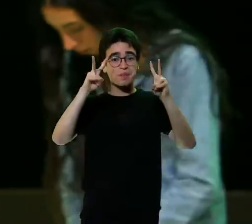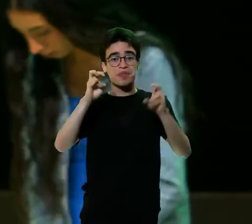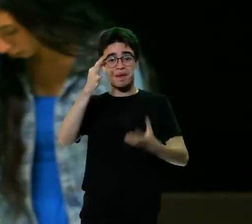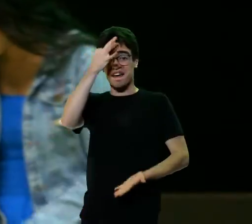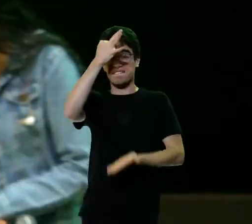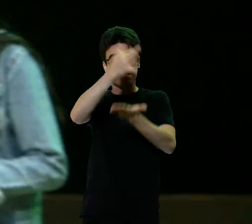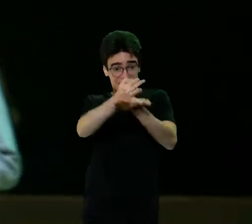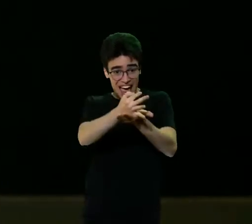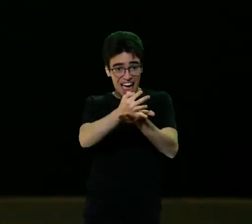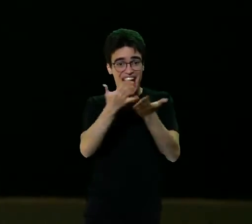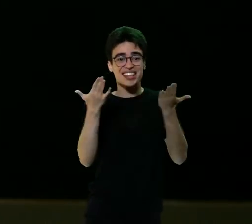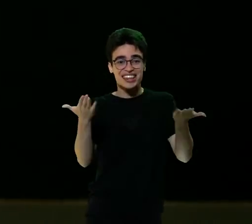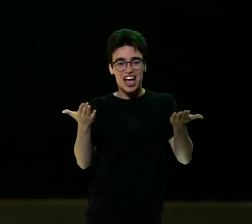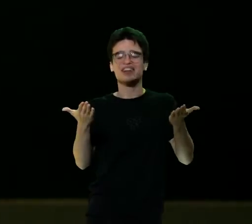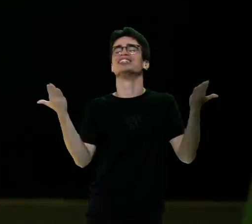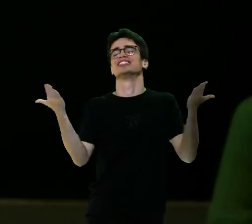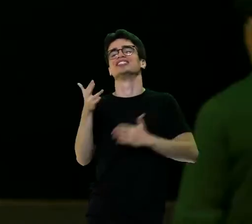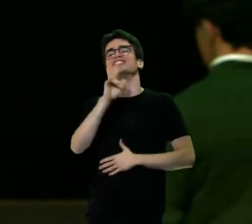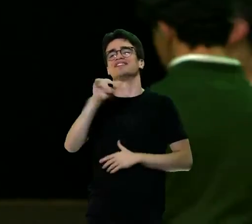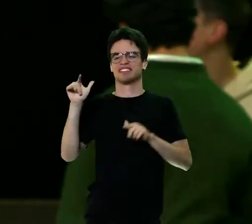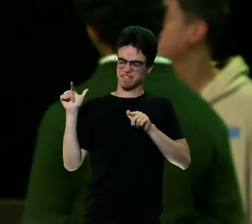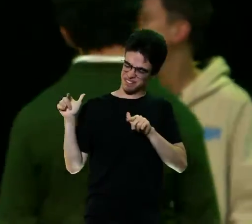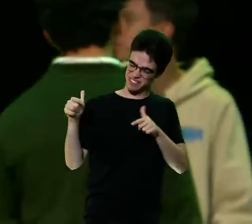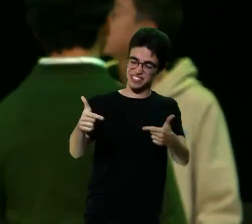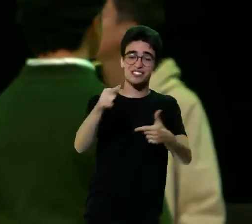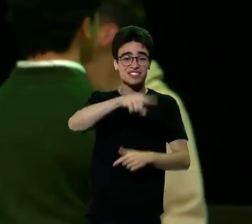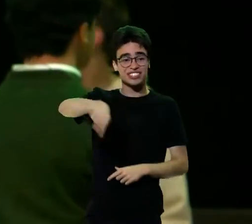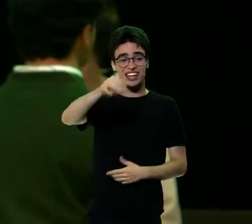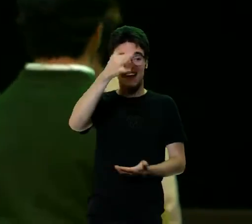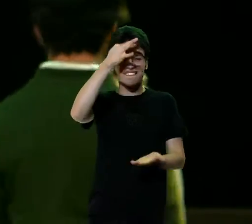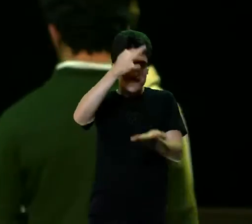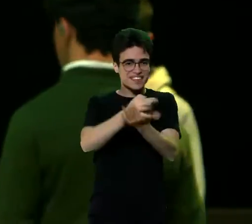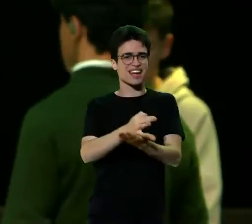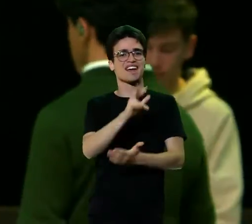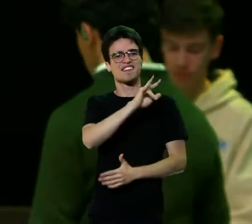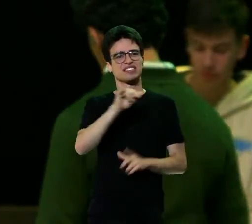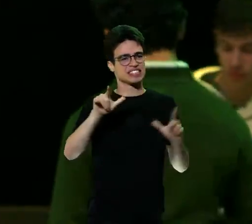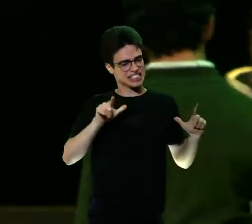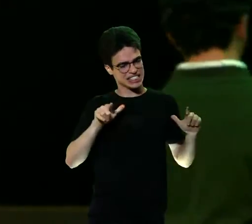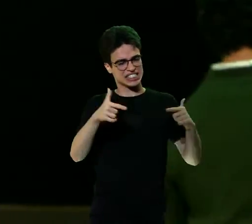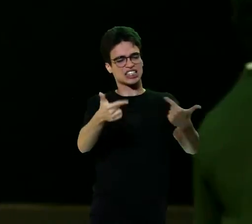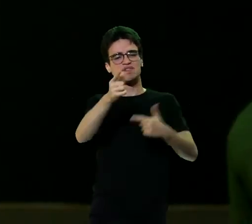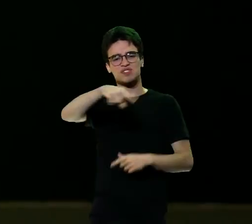fé. Você vir até aqui à frente vai ser um passo de fé.